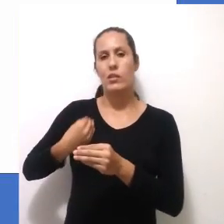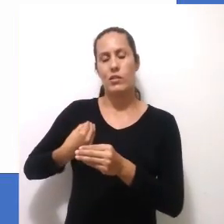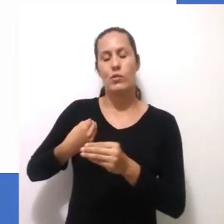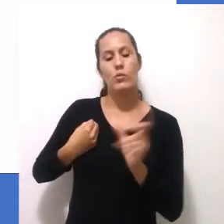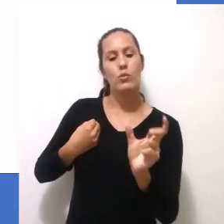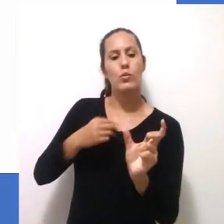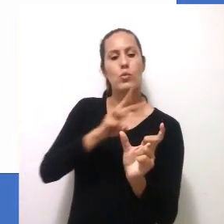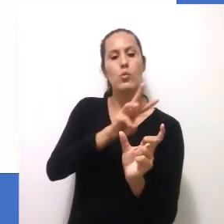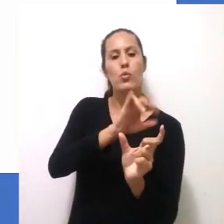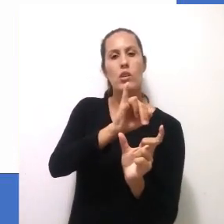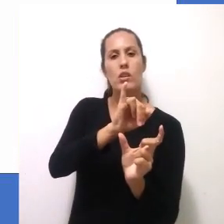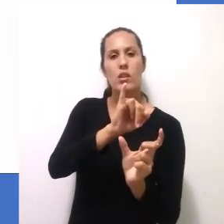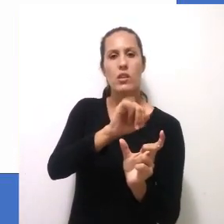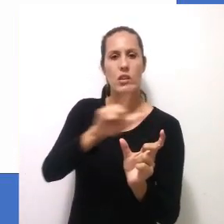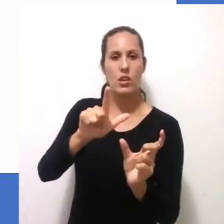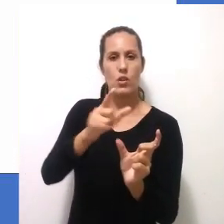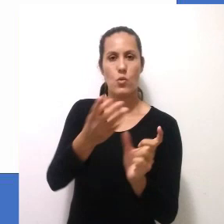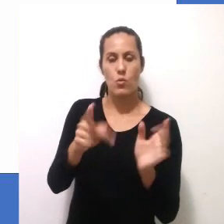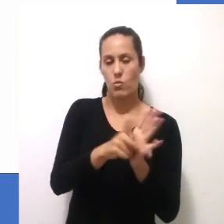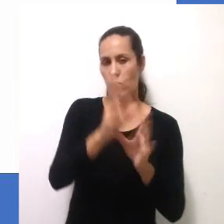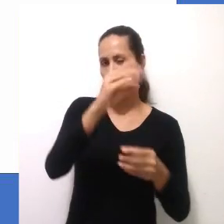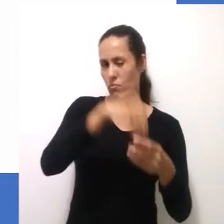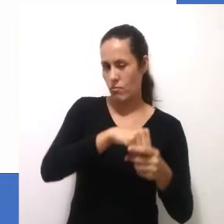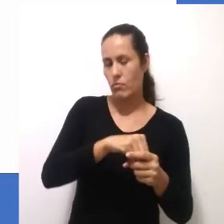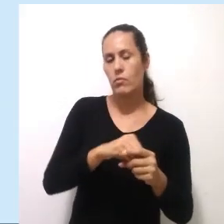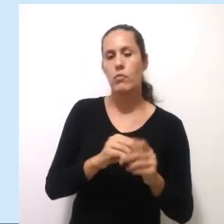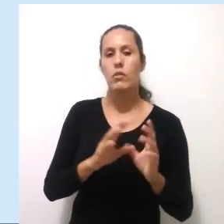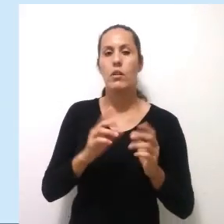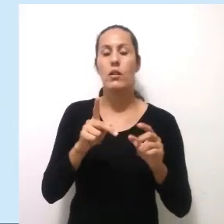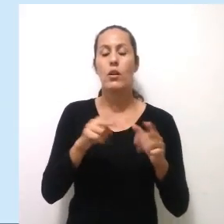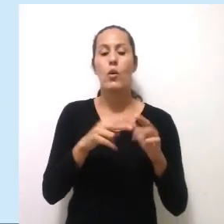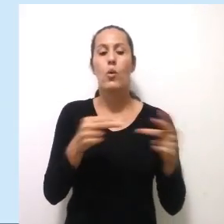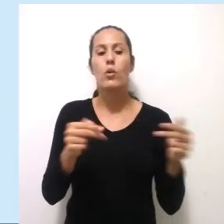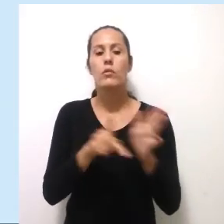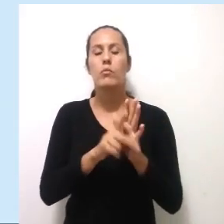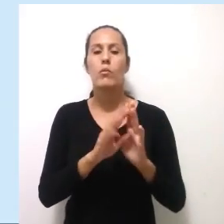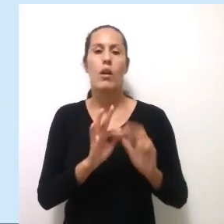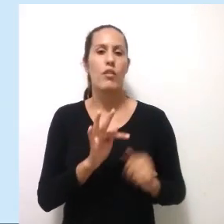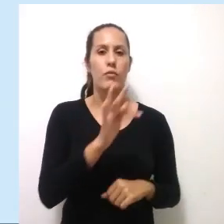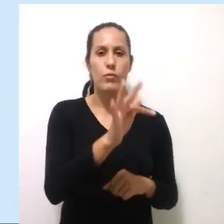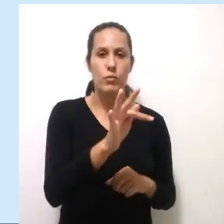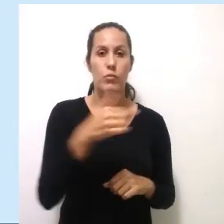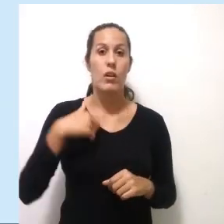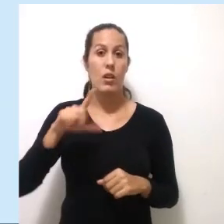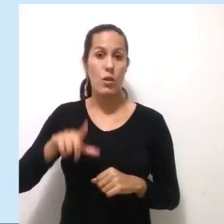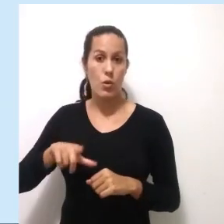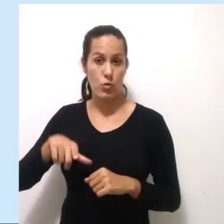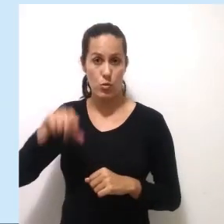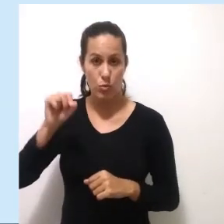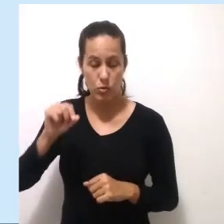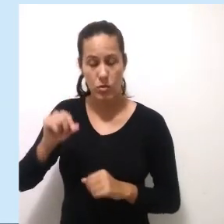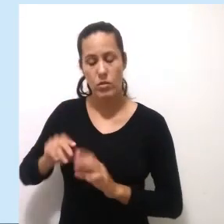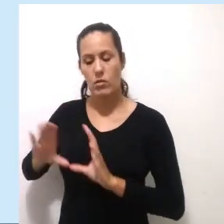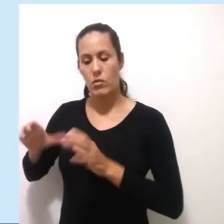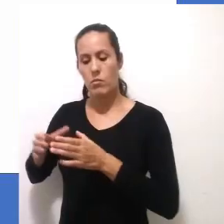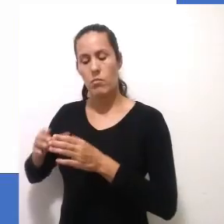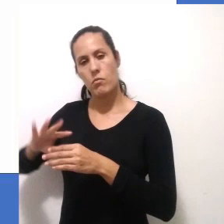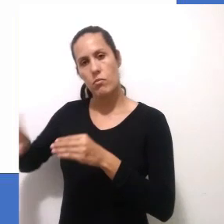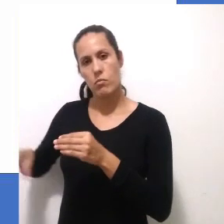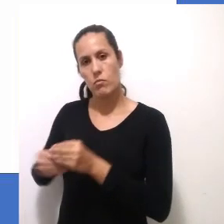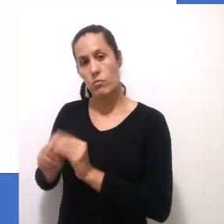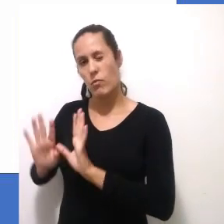que indica as nossas intenções ou promessas no futuro. Eu escolhi algumas para a gente usar no fim da